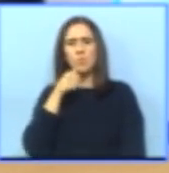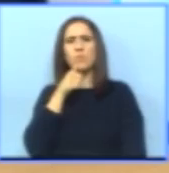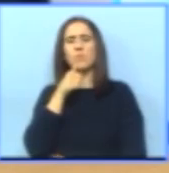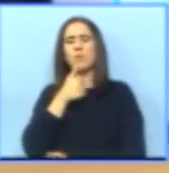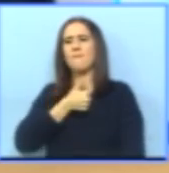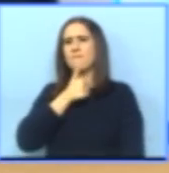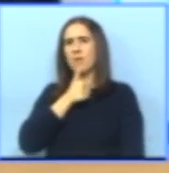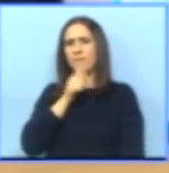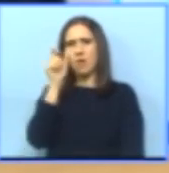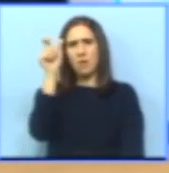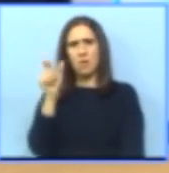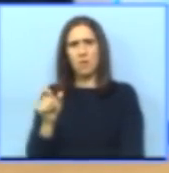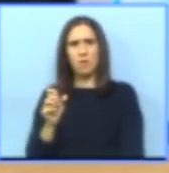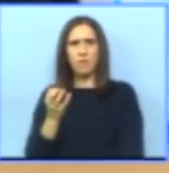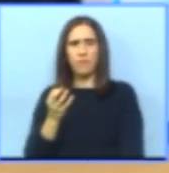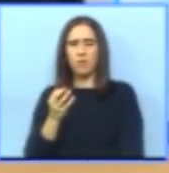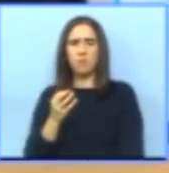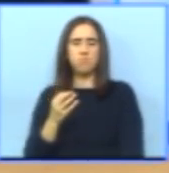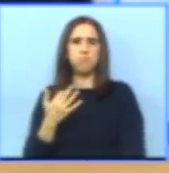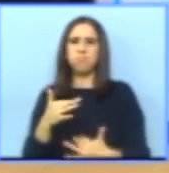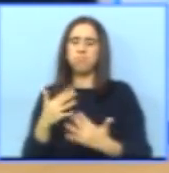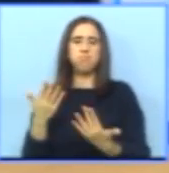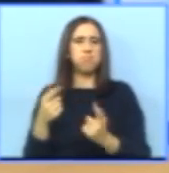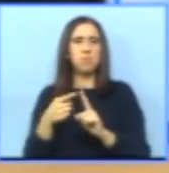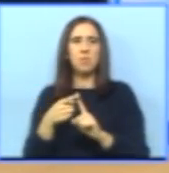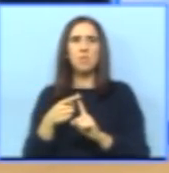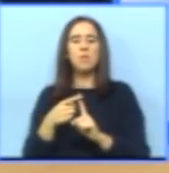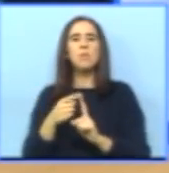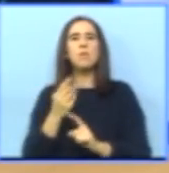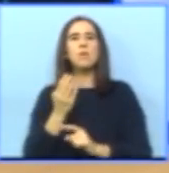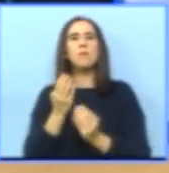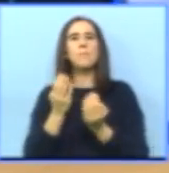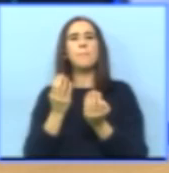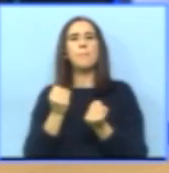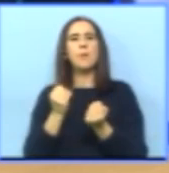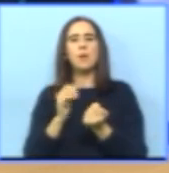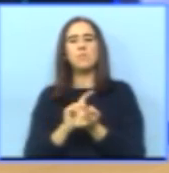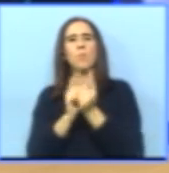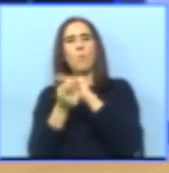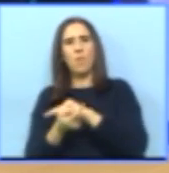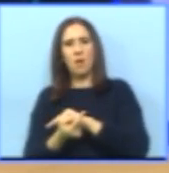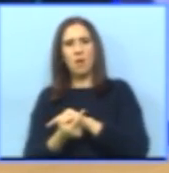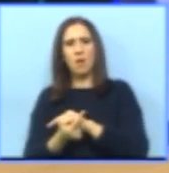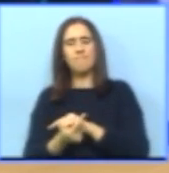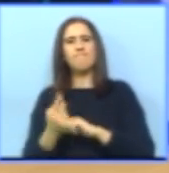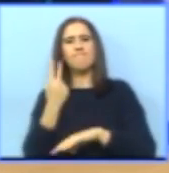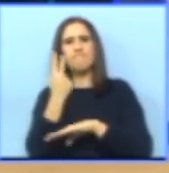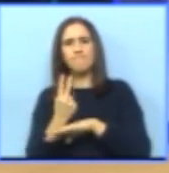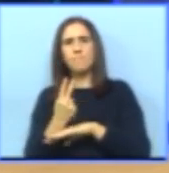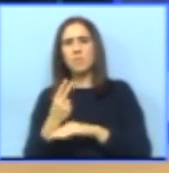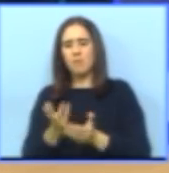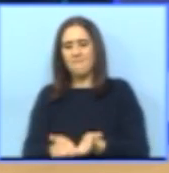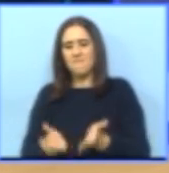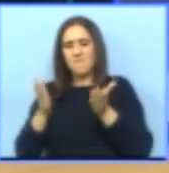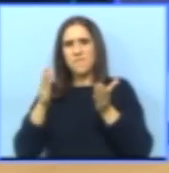tortura eram, digamos, incríveis, penduravam as pessoas de pernas para baixo num poço escuro e obrigavam-nas a